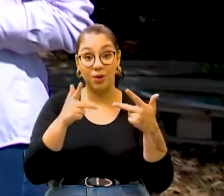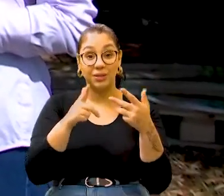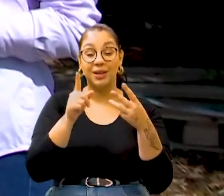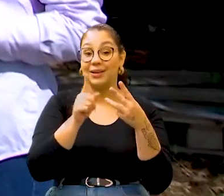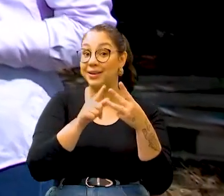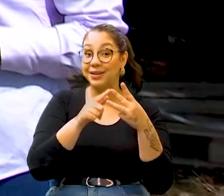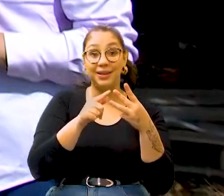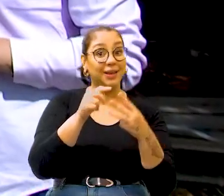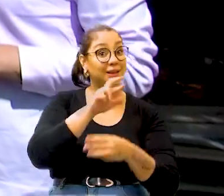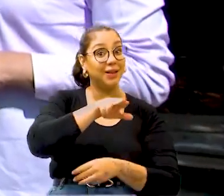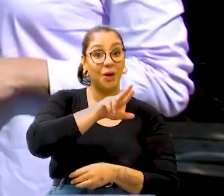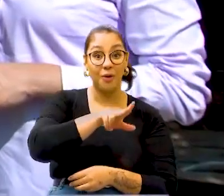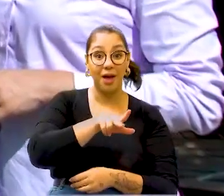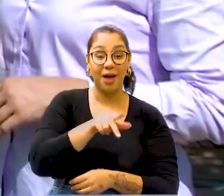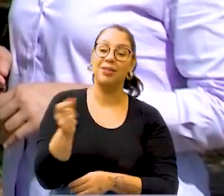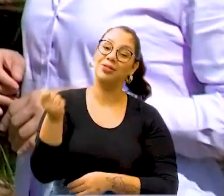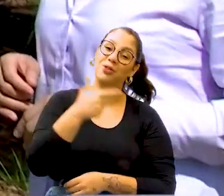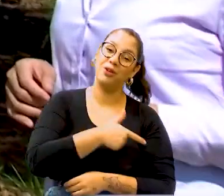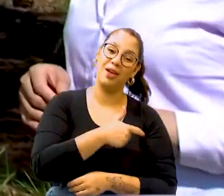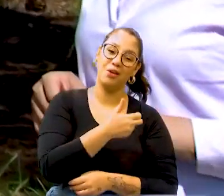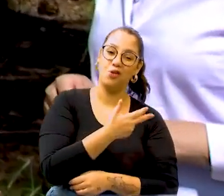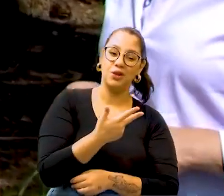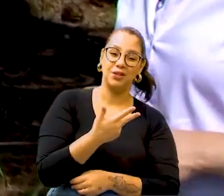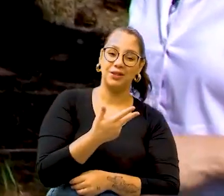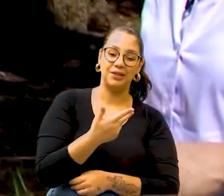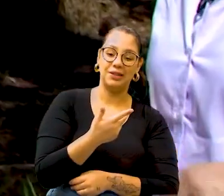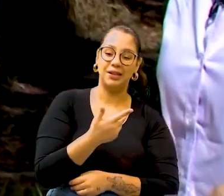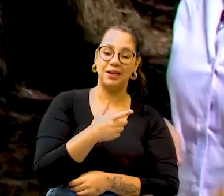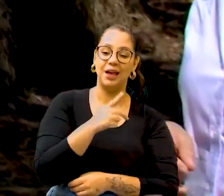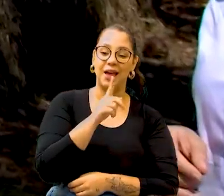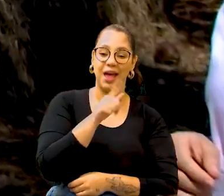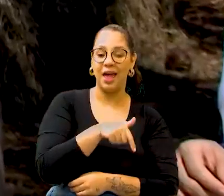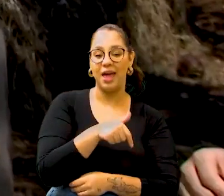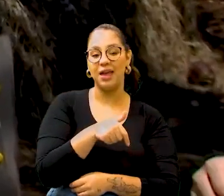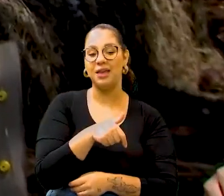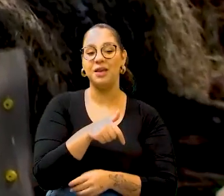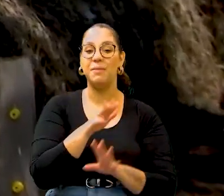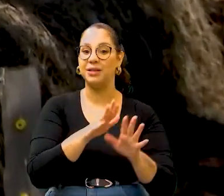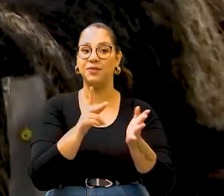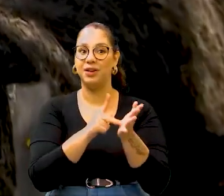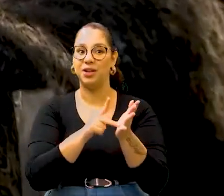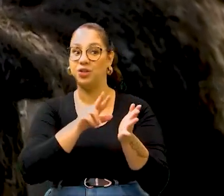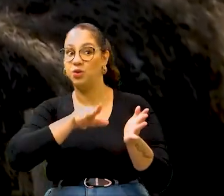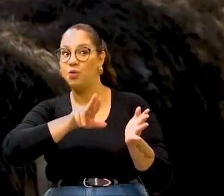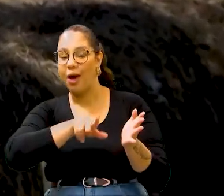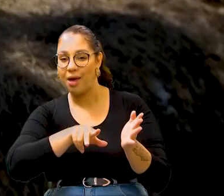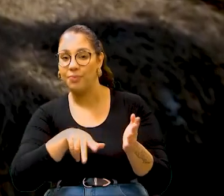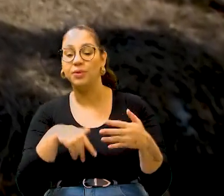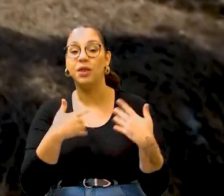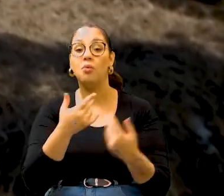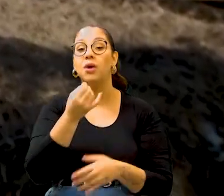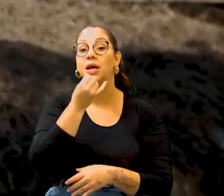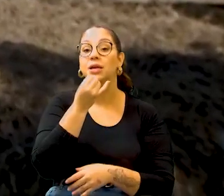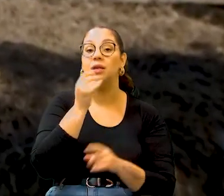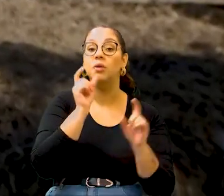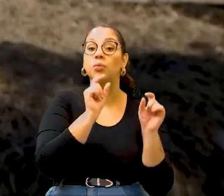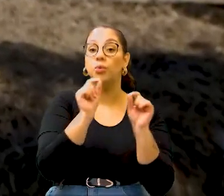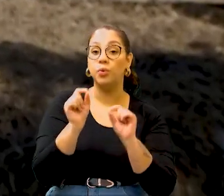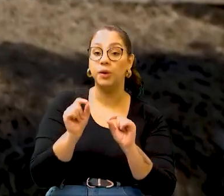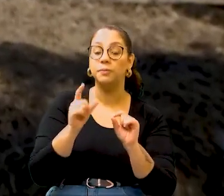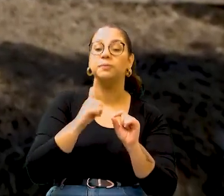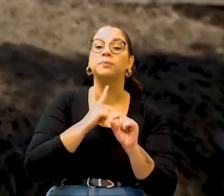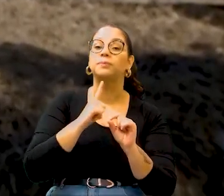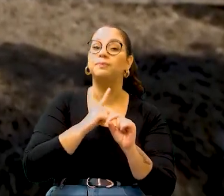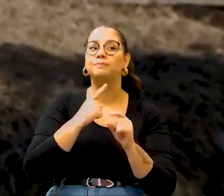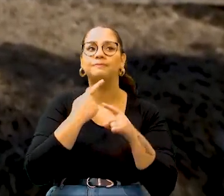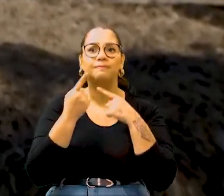mais resíduos orgânicos que a gente acredita que não seja do que o material que a gente acredita que é, mas não é. Então, exemplos de